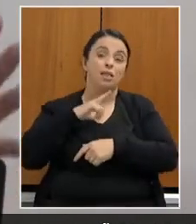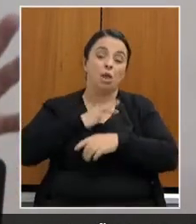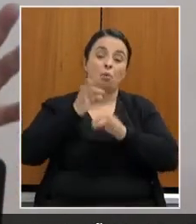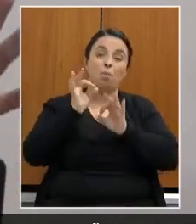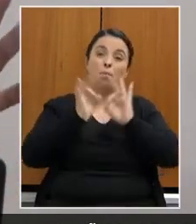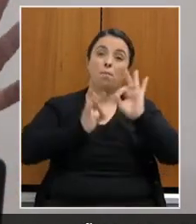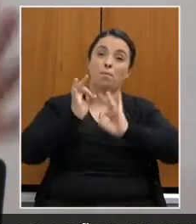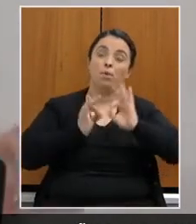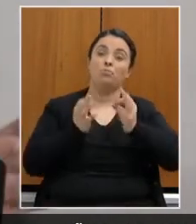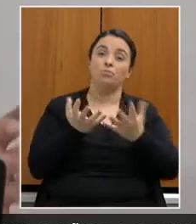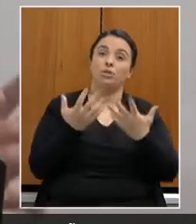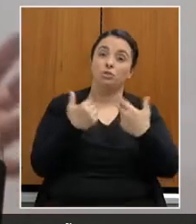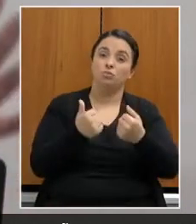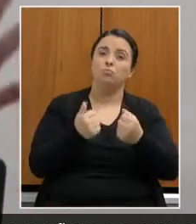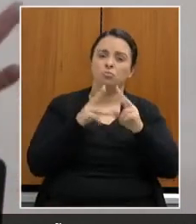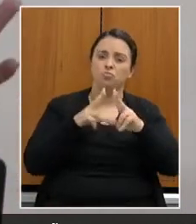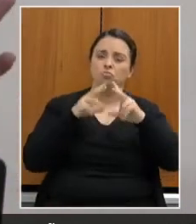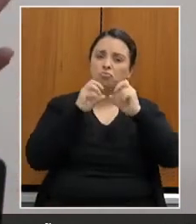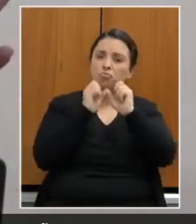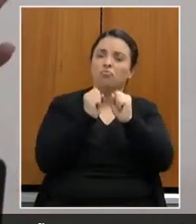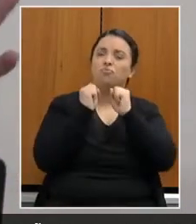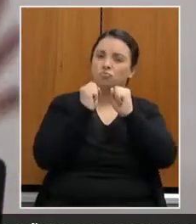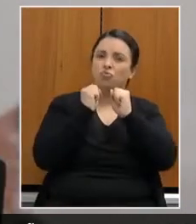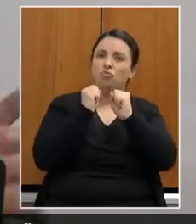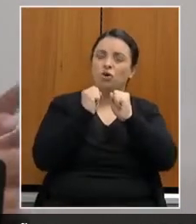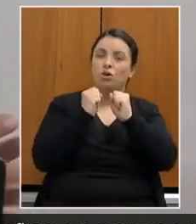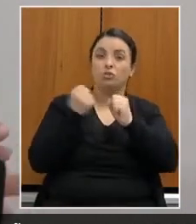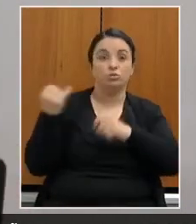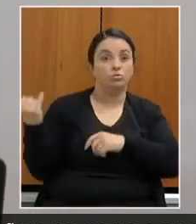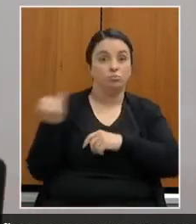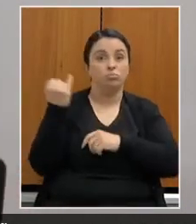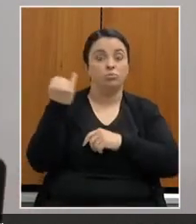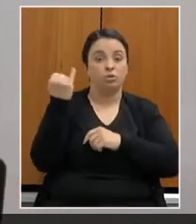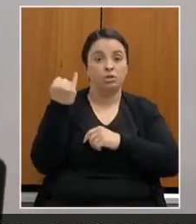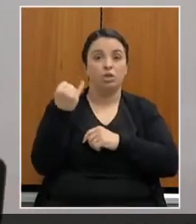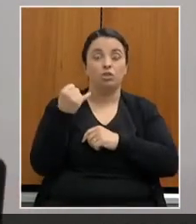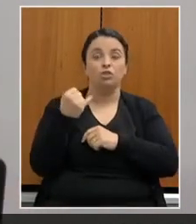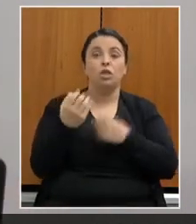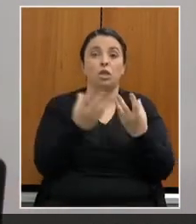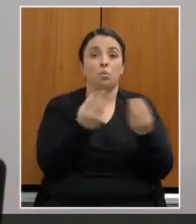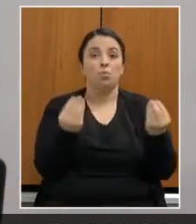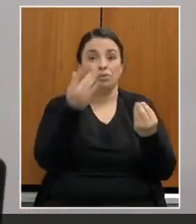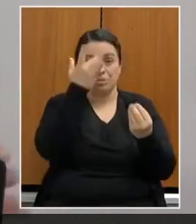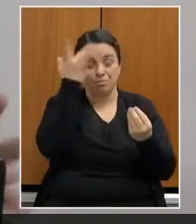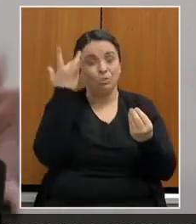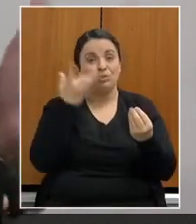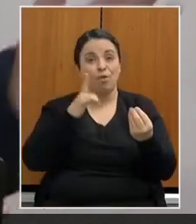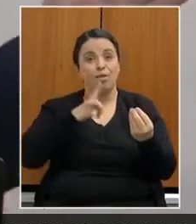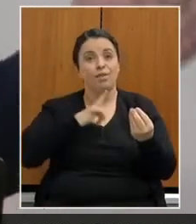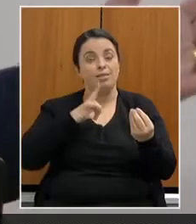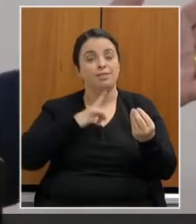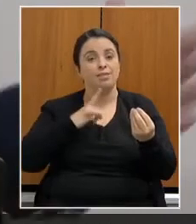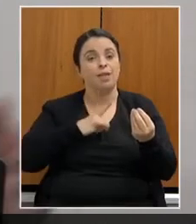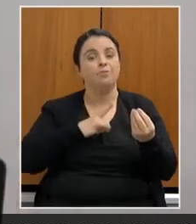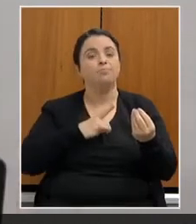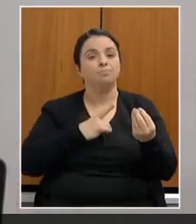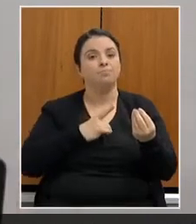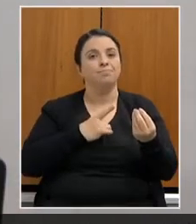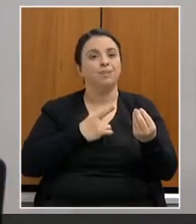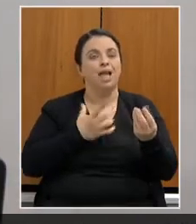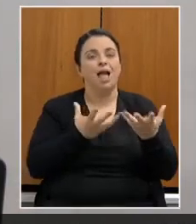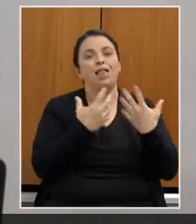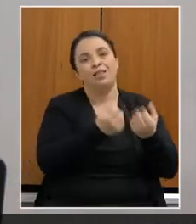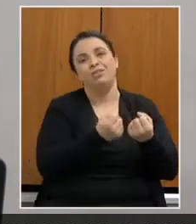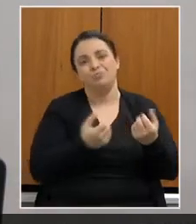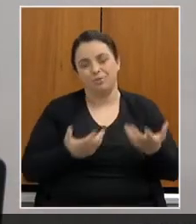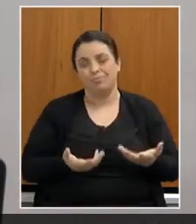robusto, importante e que tem atendido muito a nossa população. Então, o está aí com a palavra para